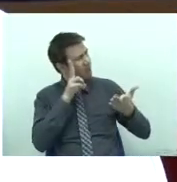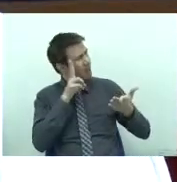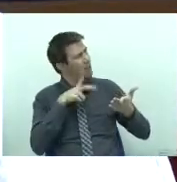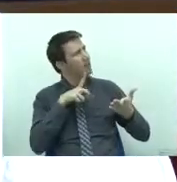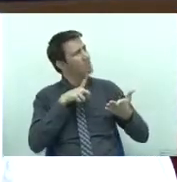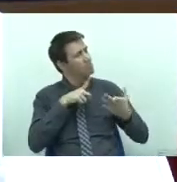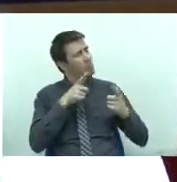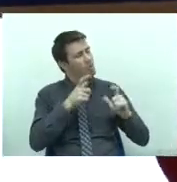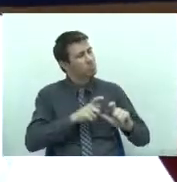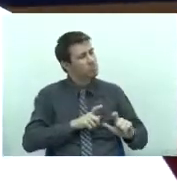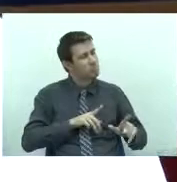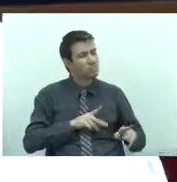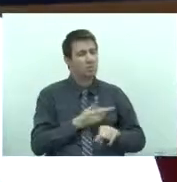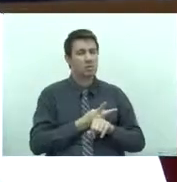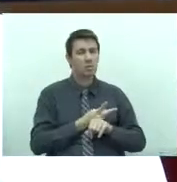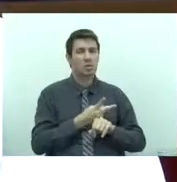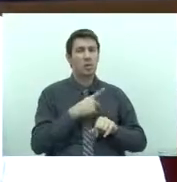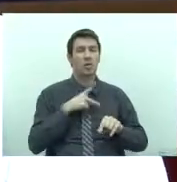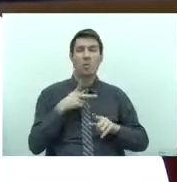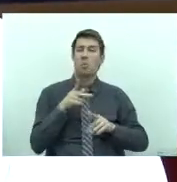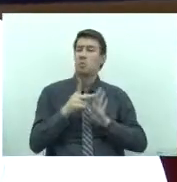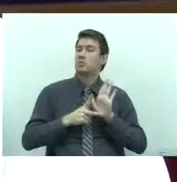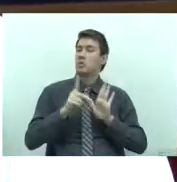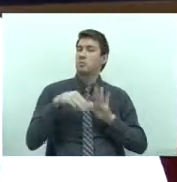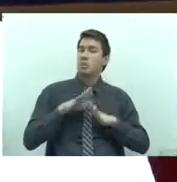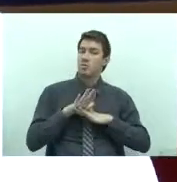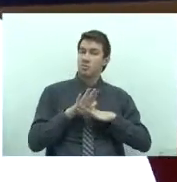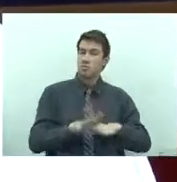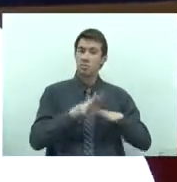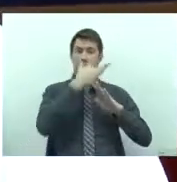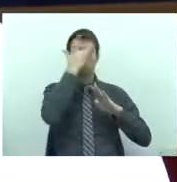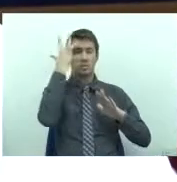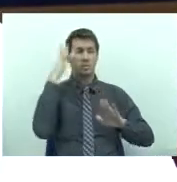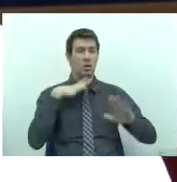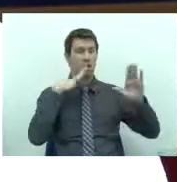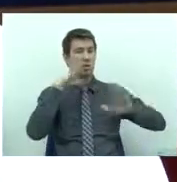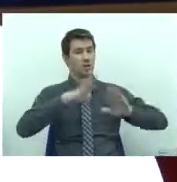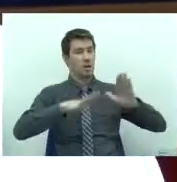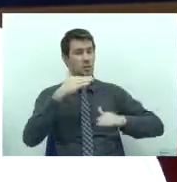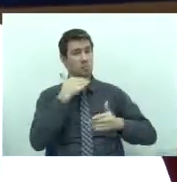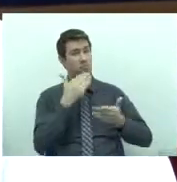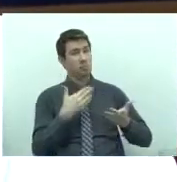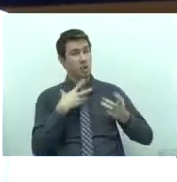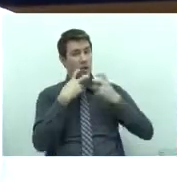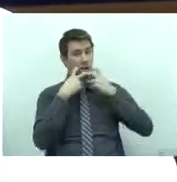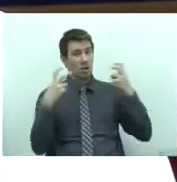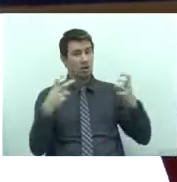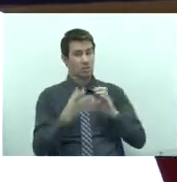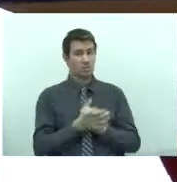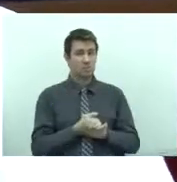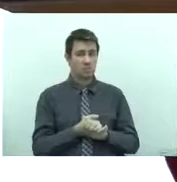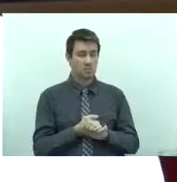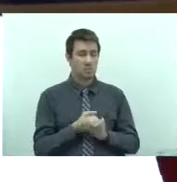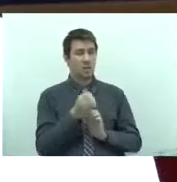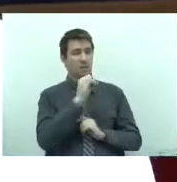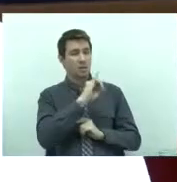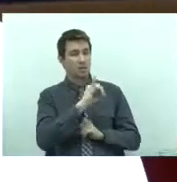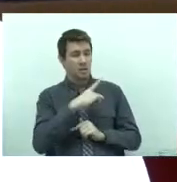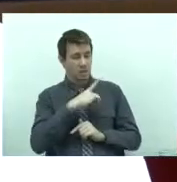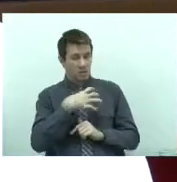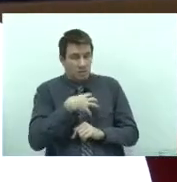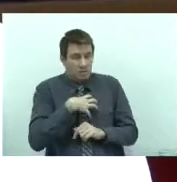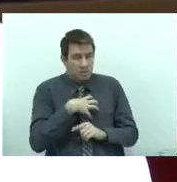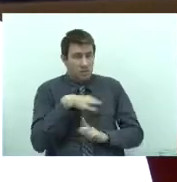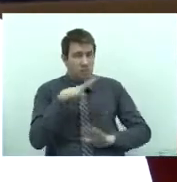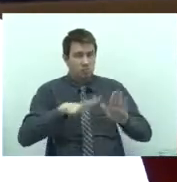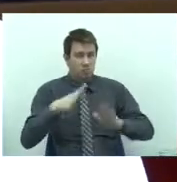buscar. Então, o projeto é para ajudar as pessoas que menos têm recursos para poder gritar. Se ela se sentir lesada por